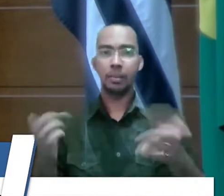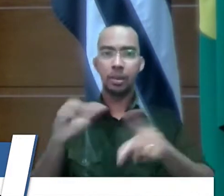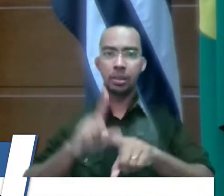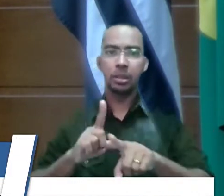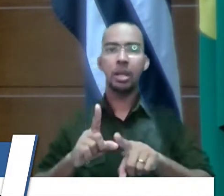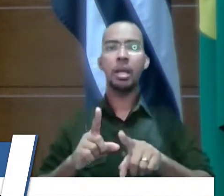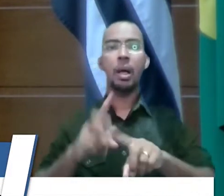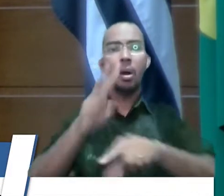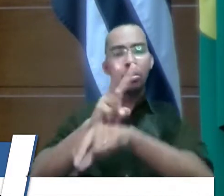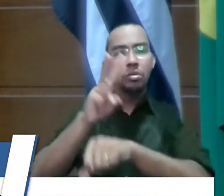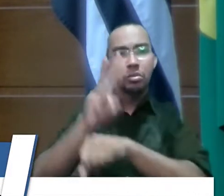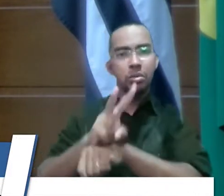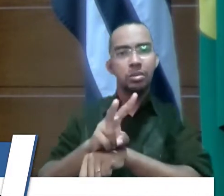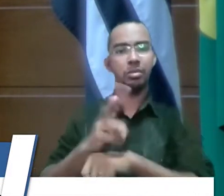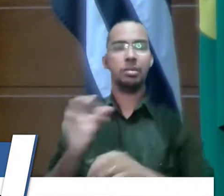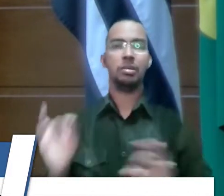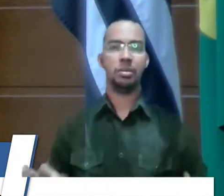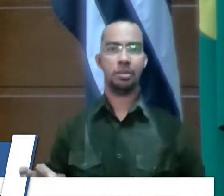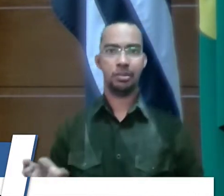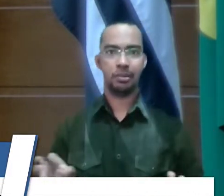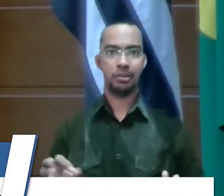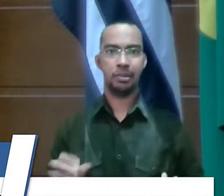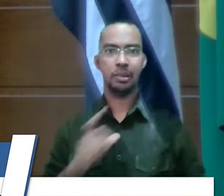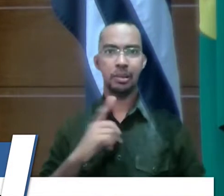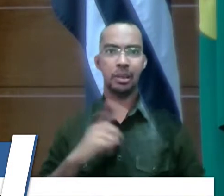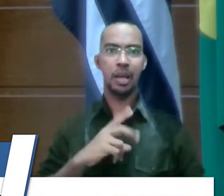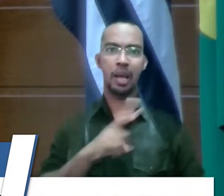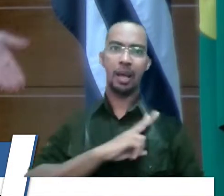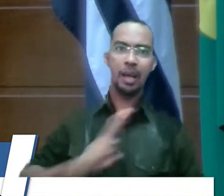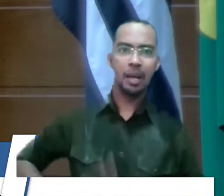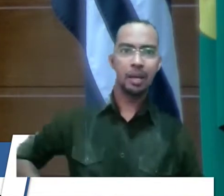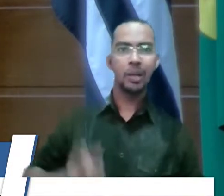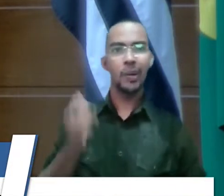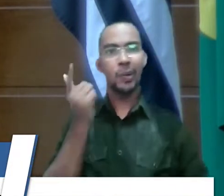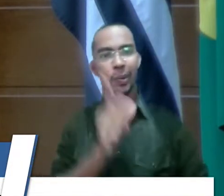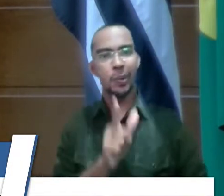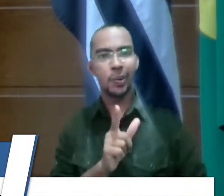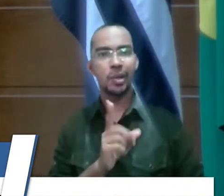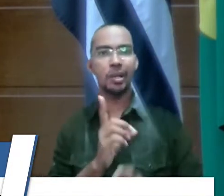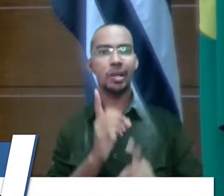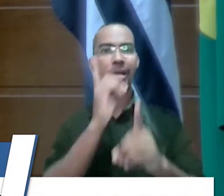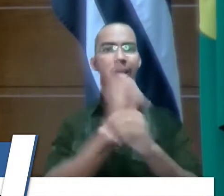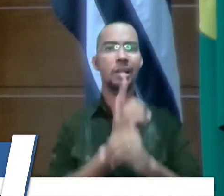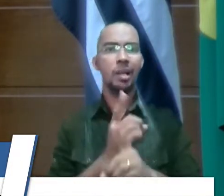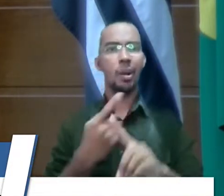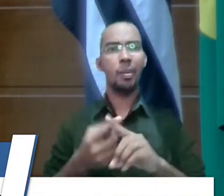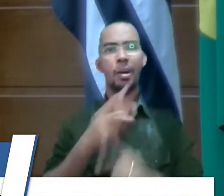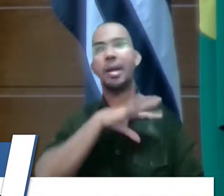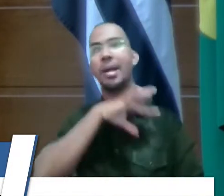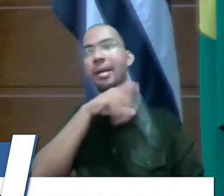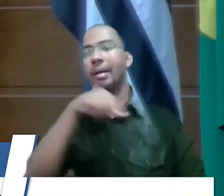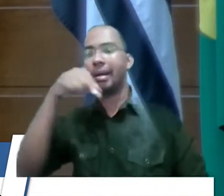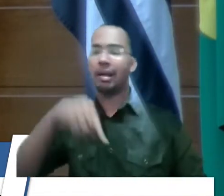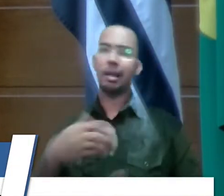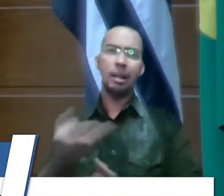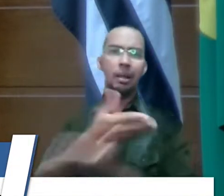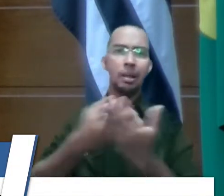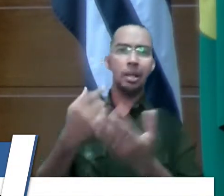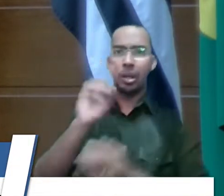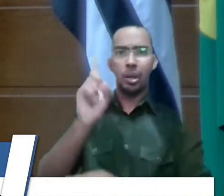fiscalizar. E aí a vereadora conseguiu o atendimento para o animal, porque a vereadora que interferiu. Ué, mas eu não estou aqui para